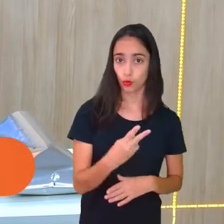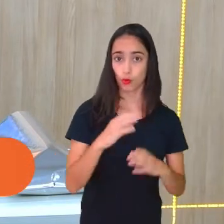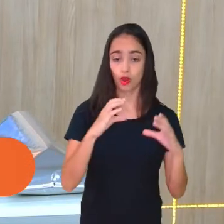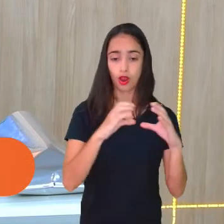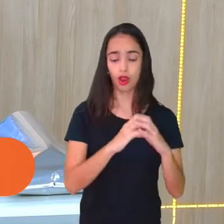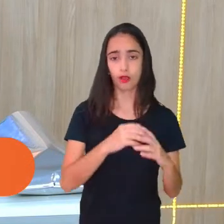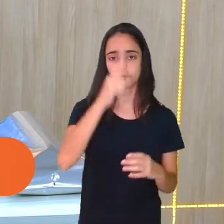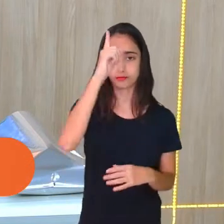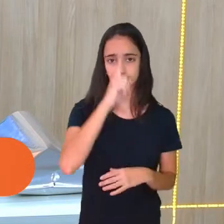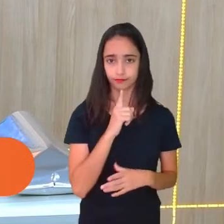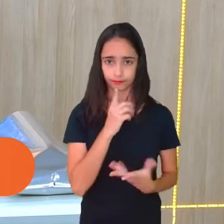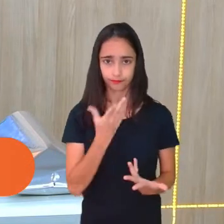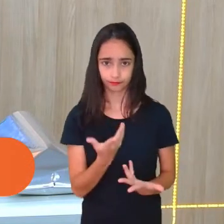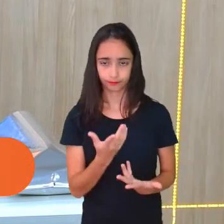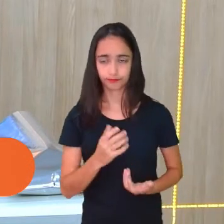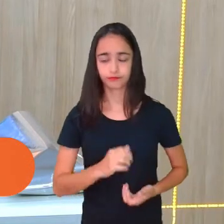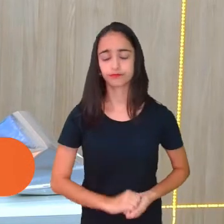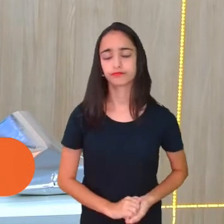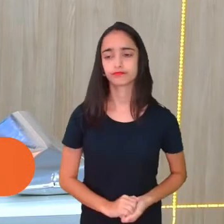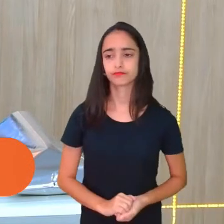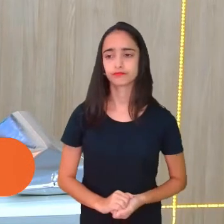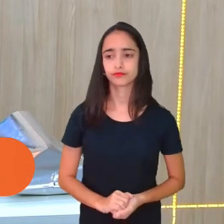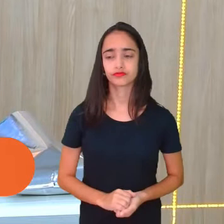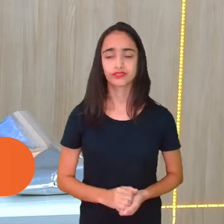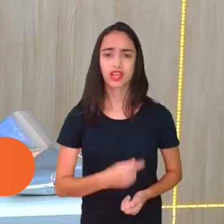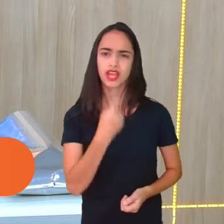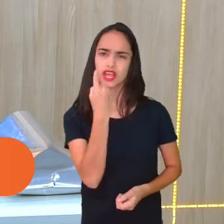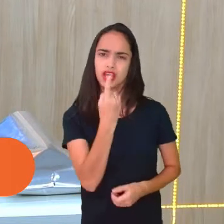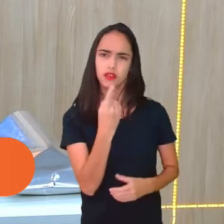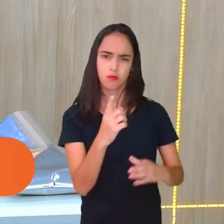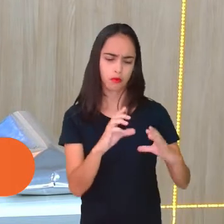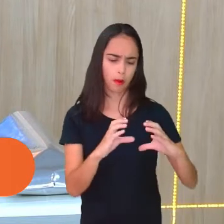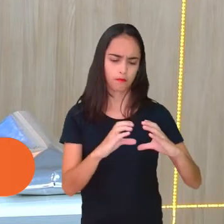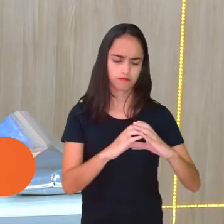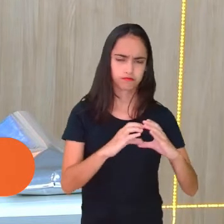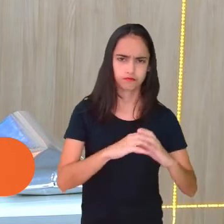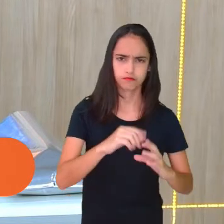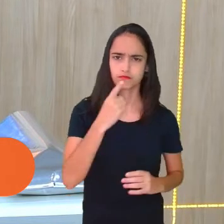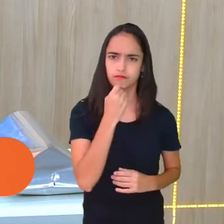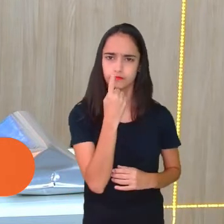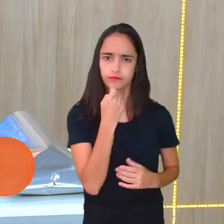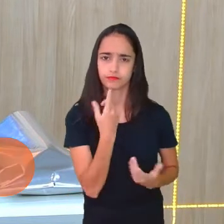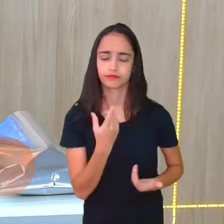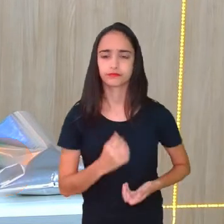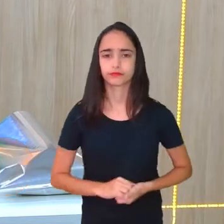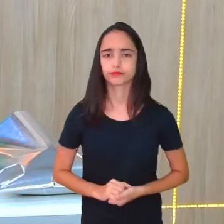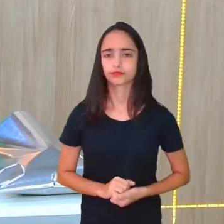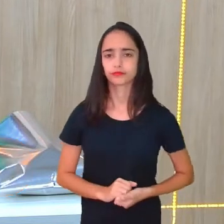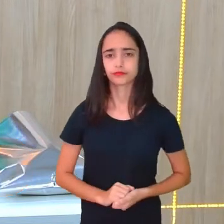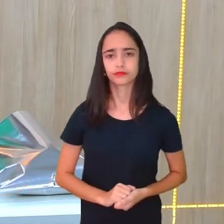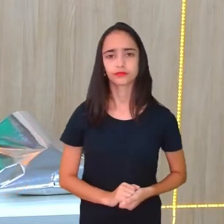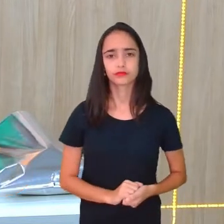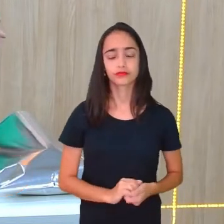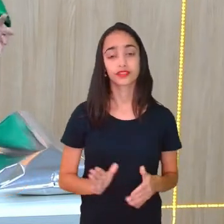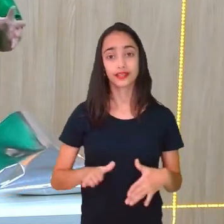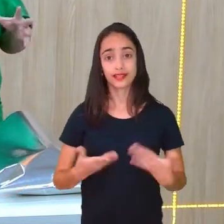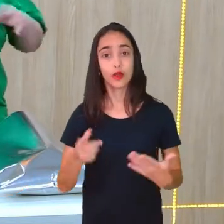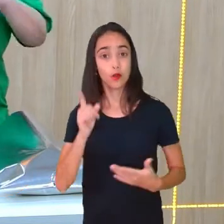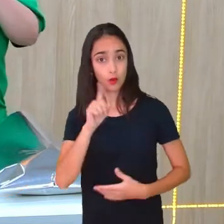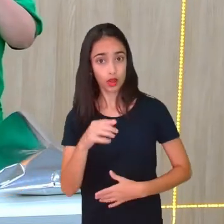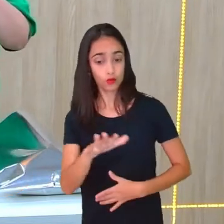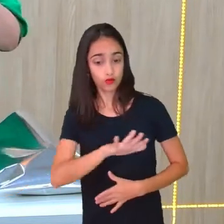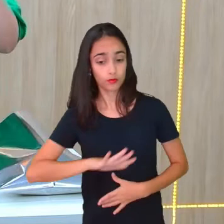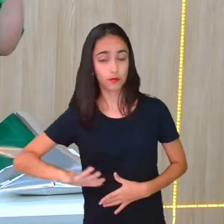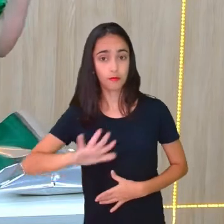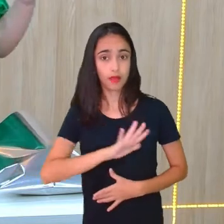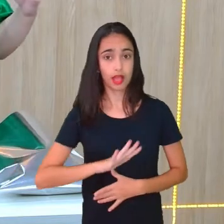amarelas, estão aqui, e 1 bola vermelha, está aqui, certo? Então, esse é meu espaço, e